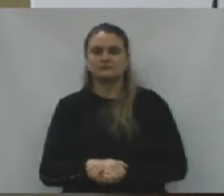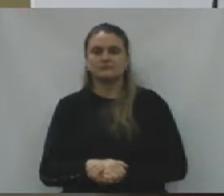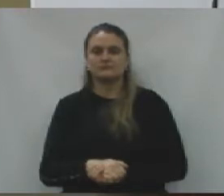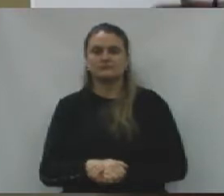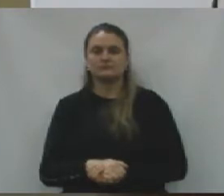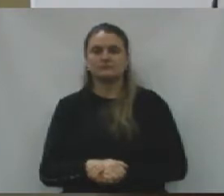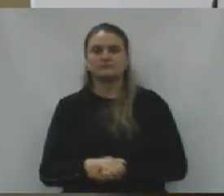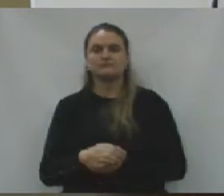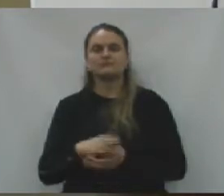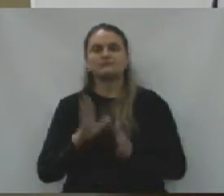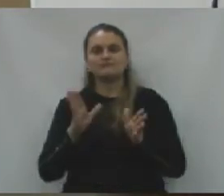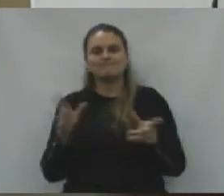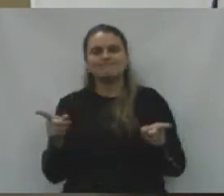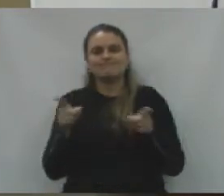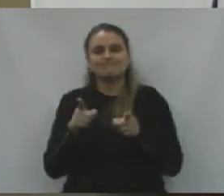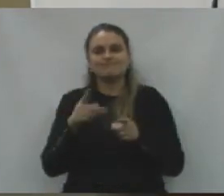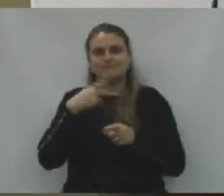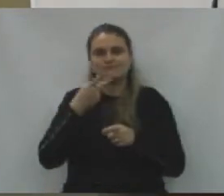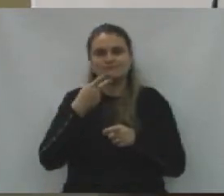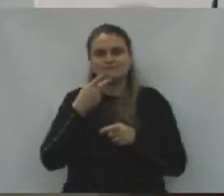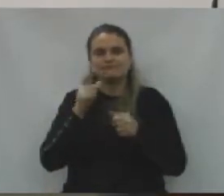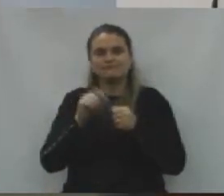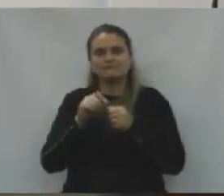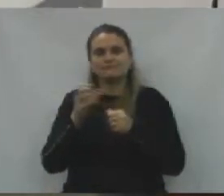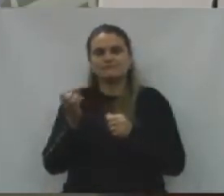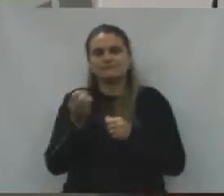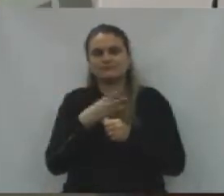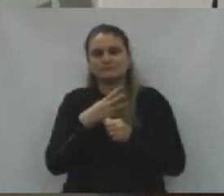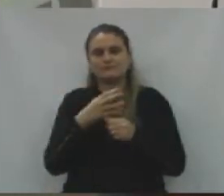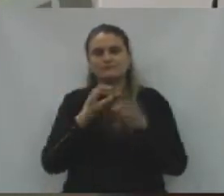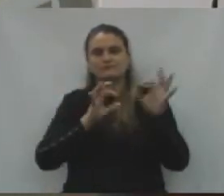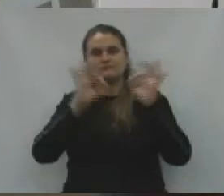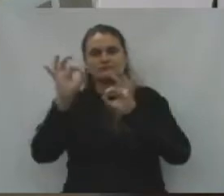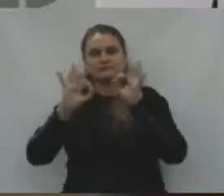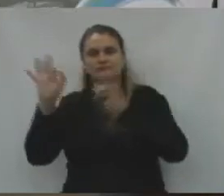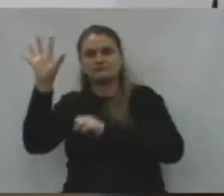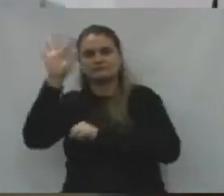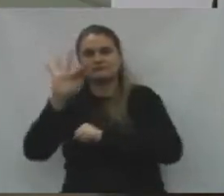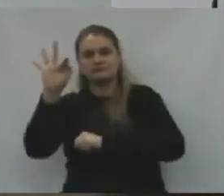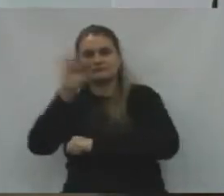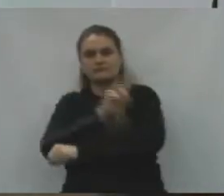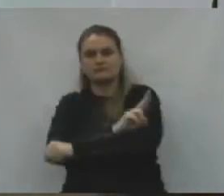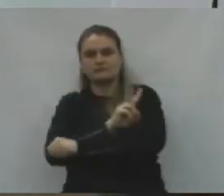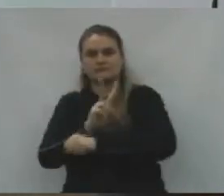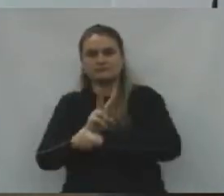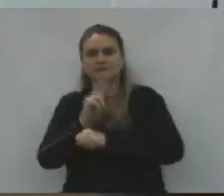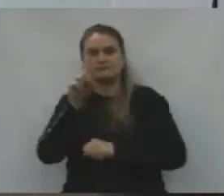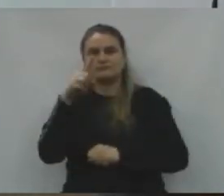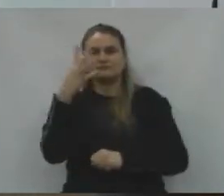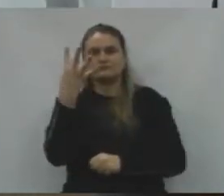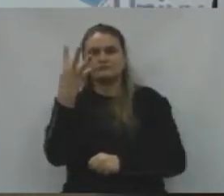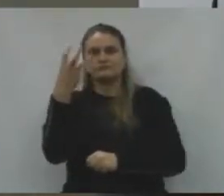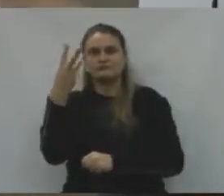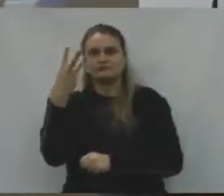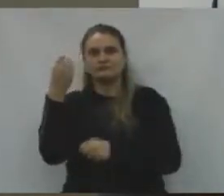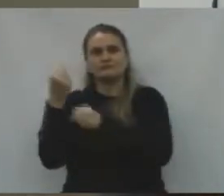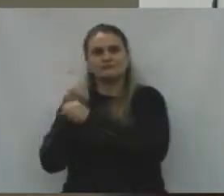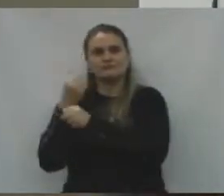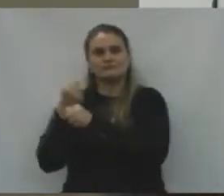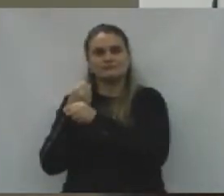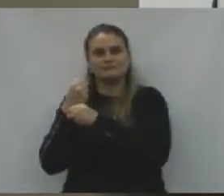aos números. Obrigado. Aqui, me permita. Toda a renovação da estrutura da Uniuv é que são 43